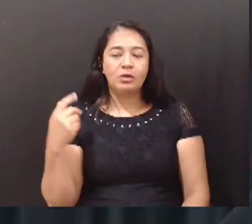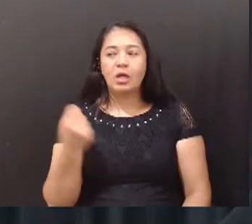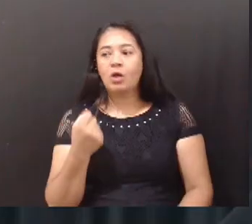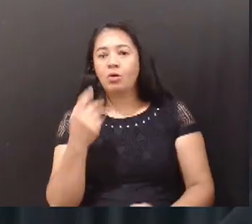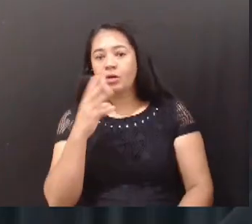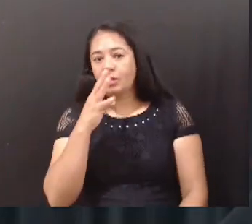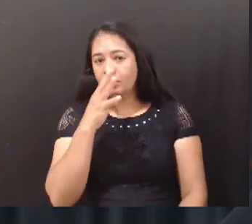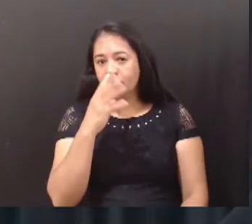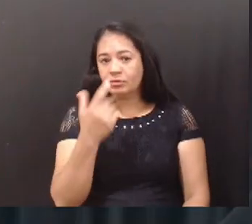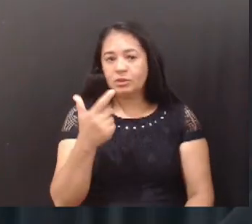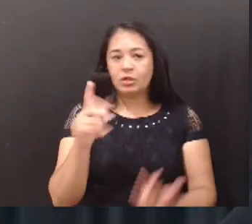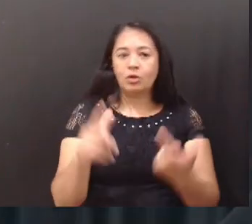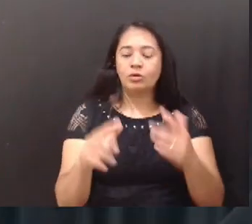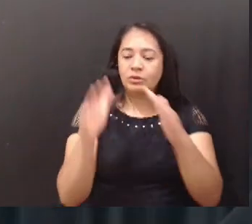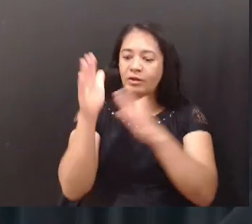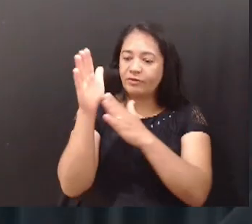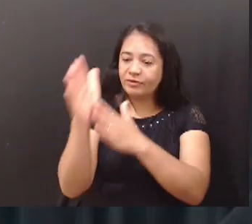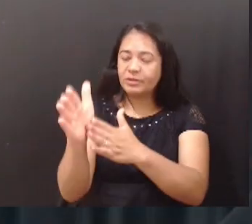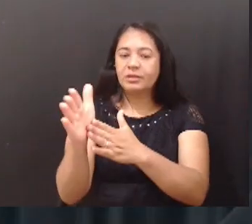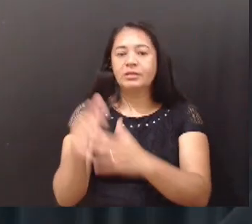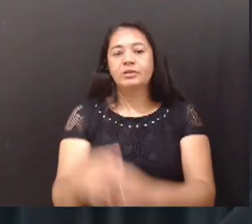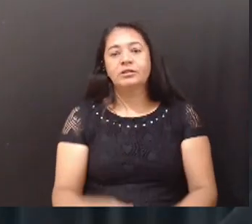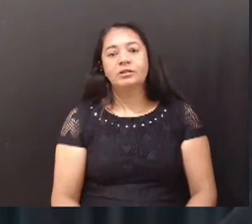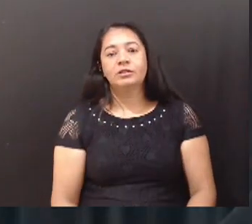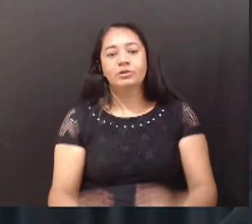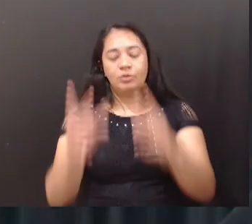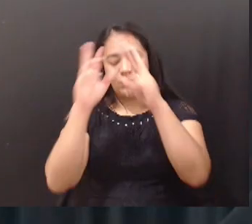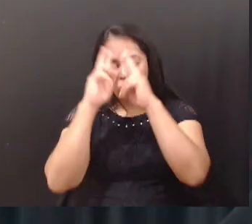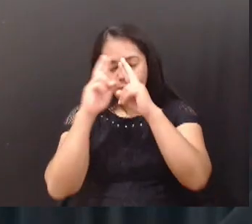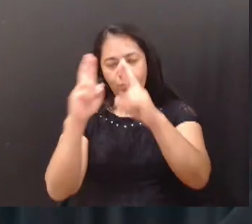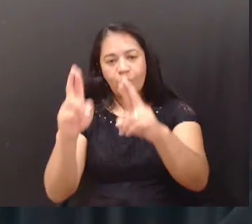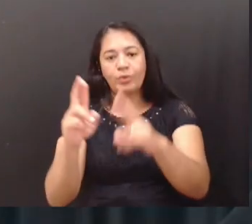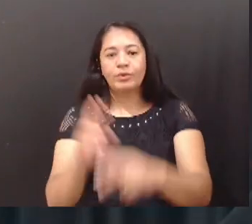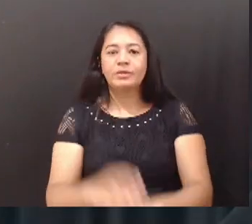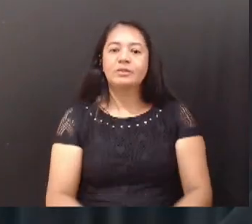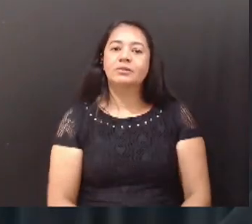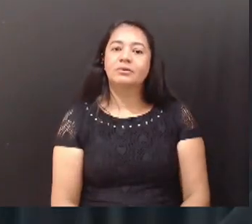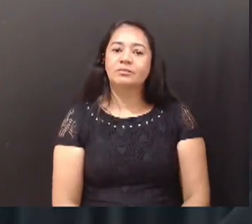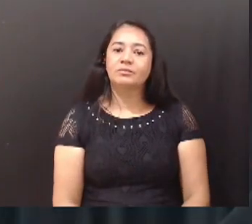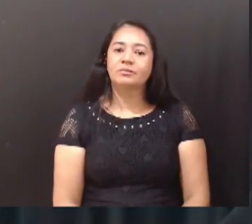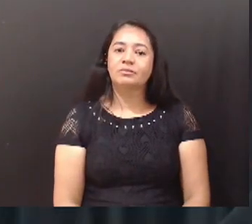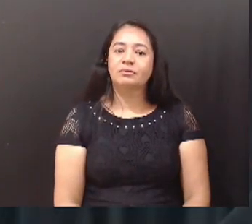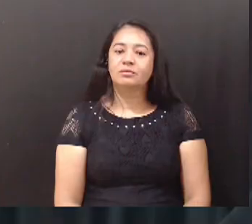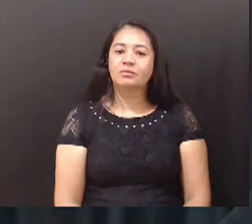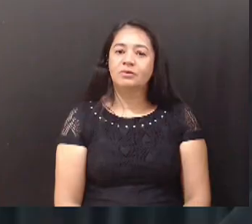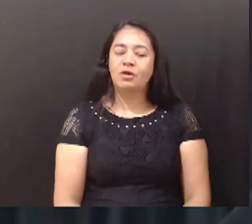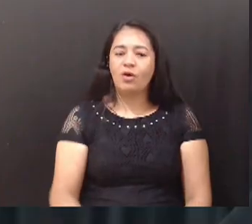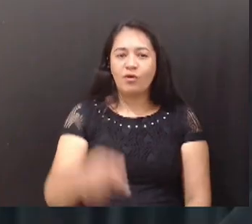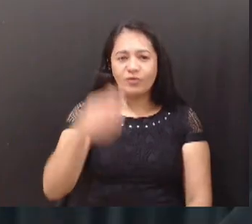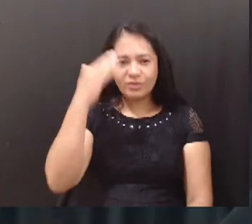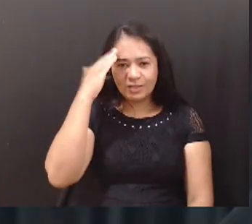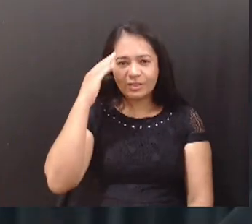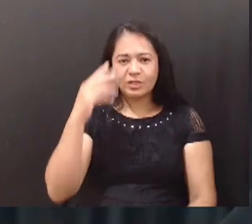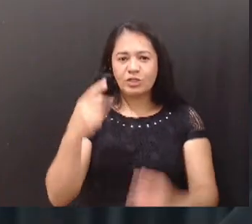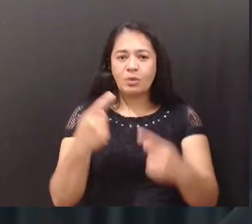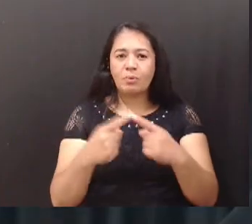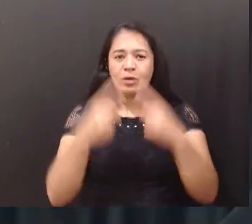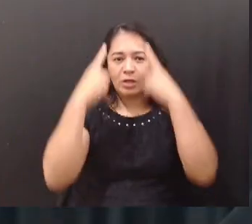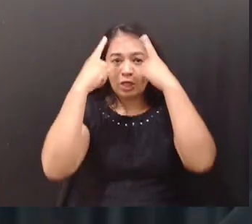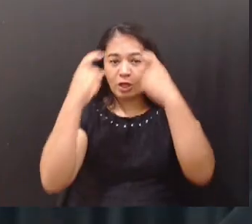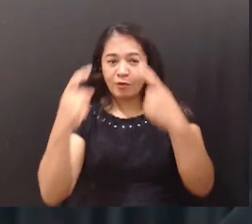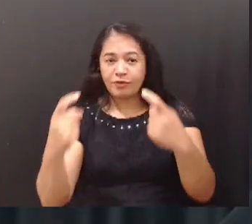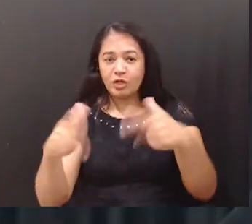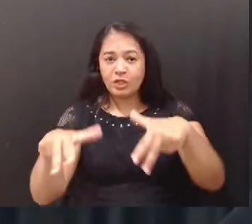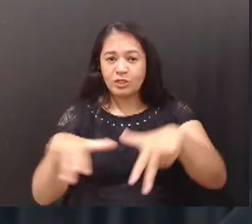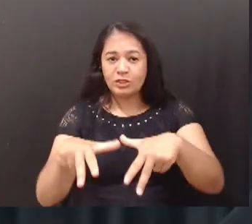é a fidelidade, o respeito. Exato. E você entende porque a violência de gênero é tão prejudicial? Porque ela pega esses